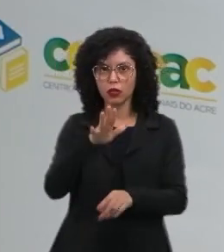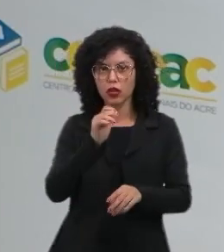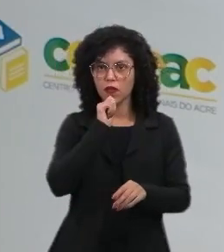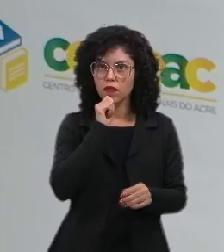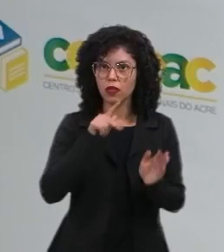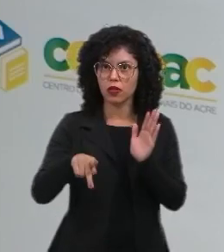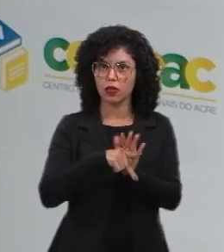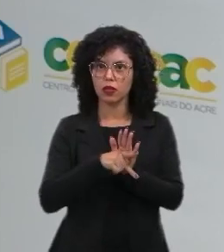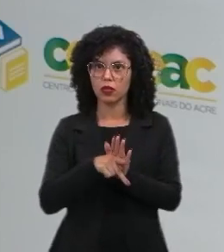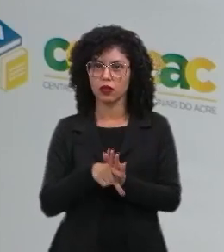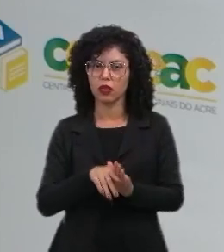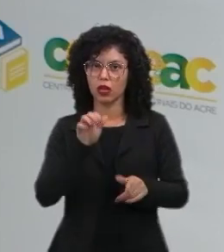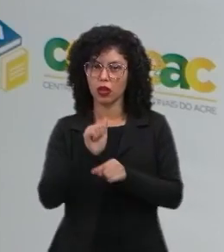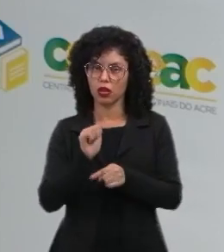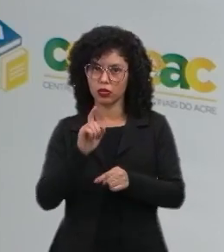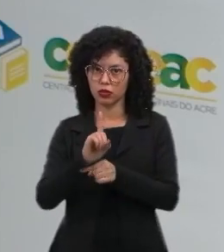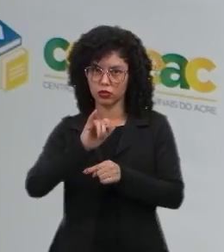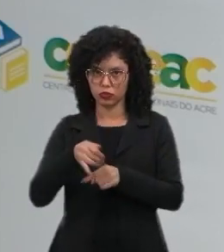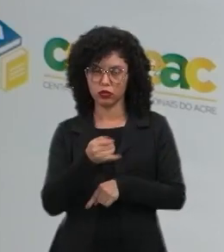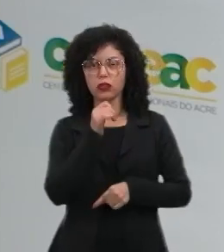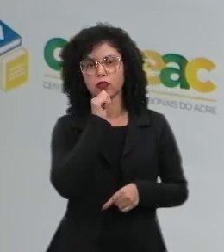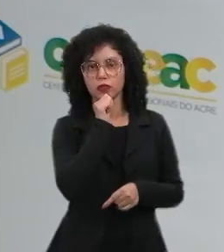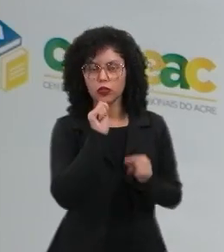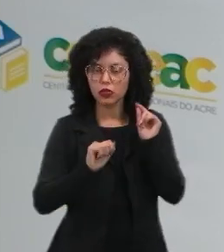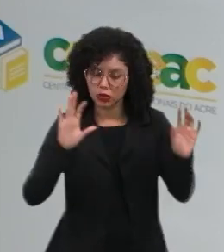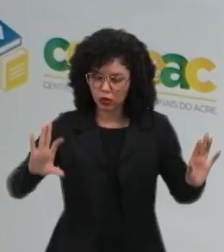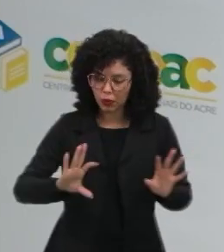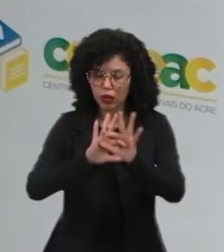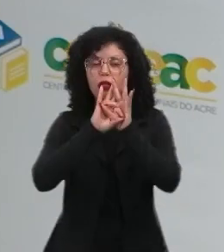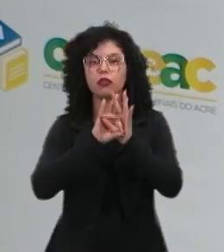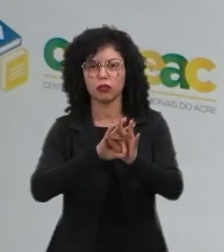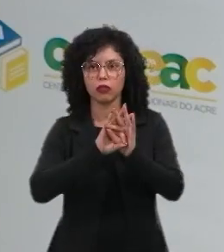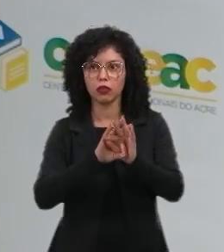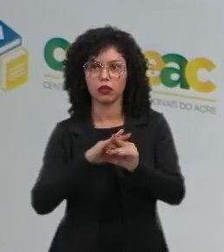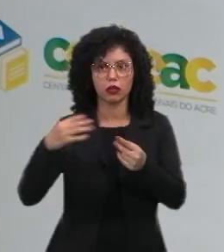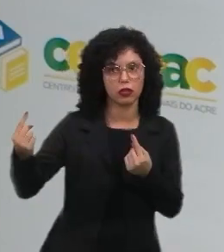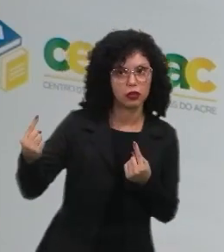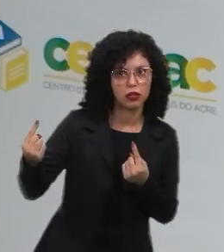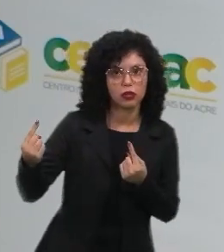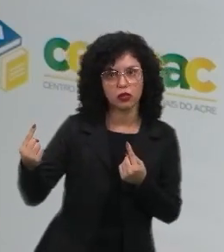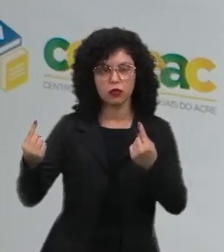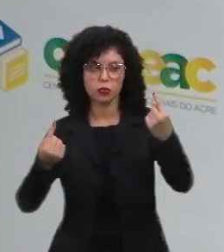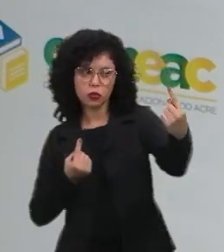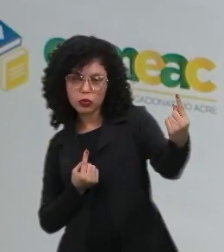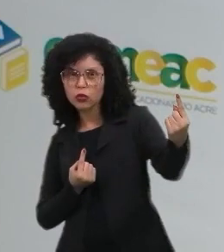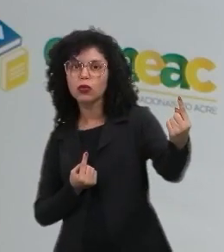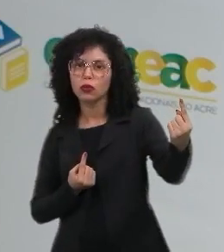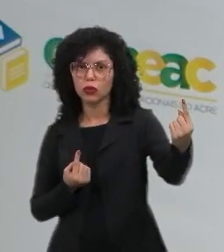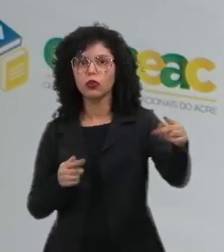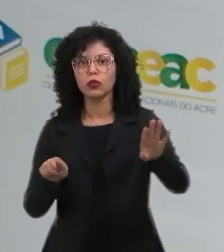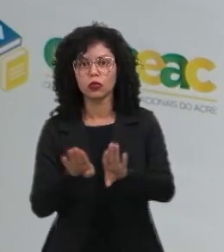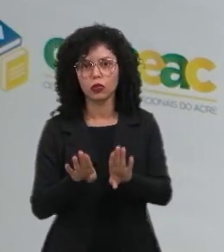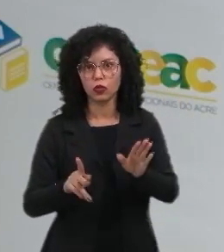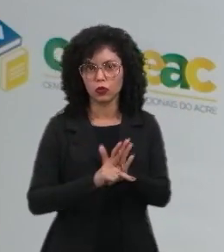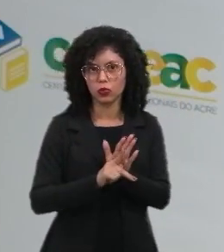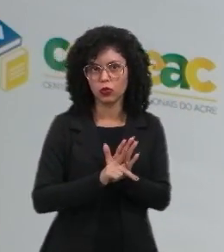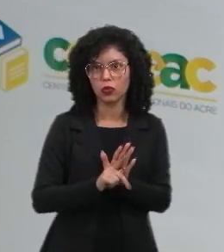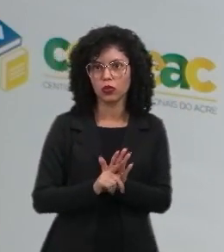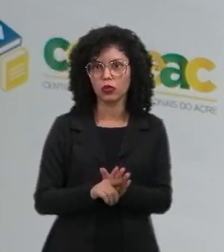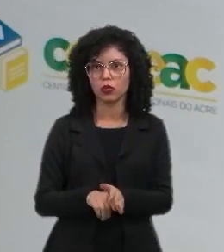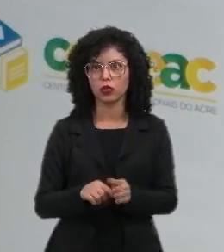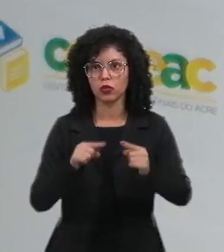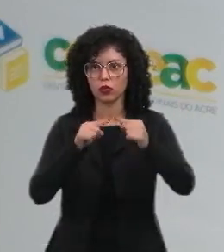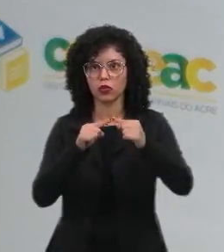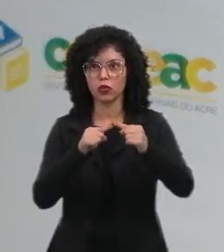vai ser o nosso cateto adjacente. Se eu quero saber a relação do cateto adjacente para o lançamento,